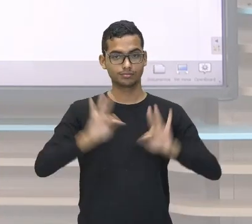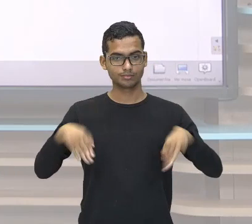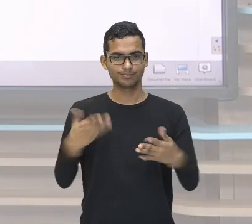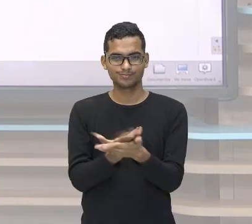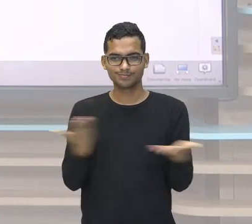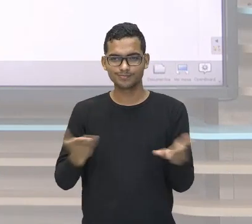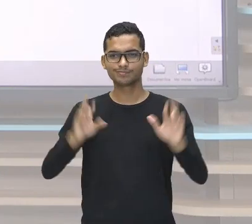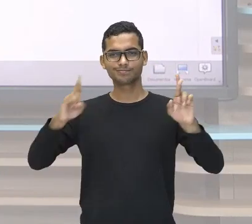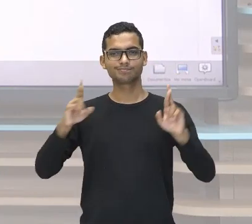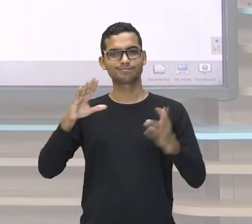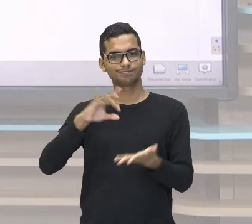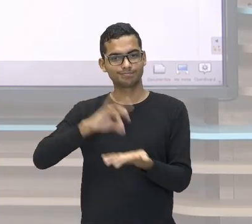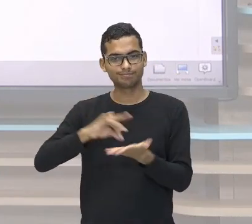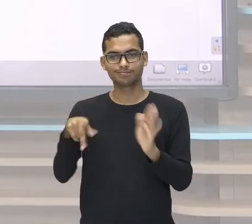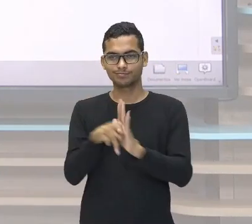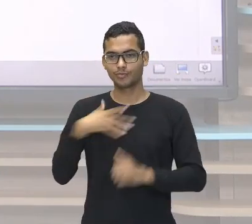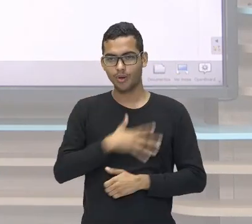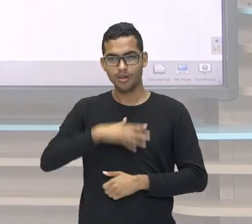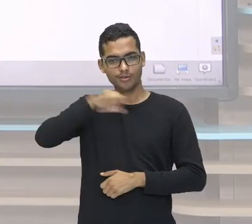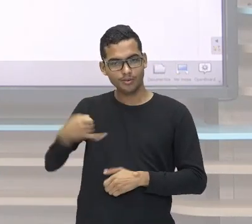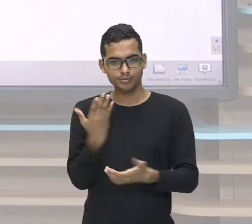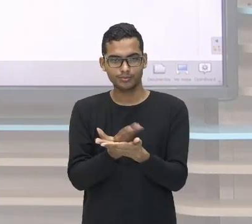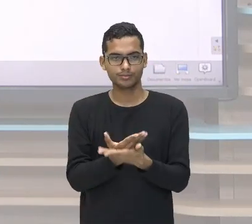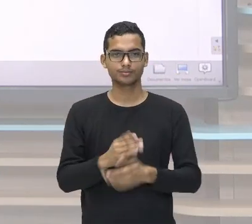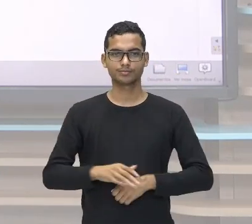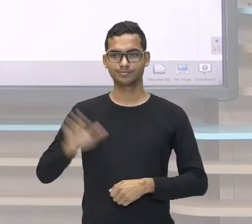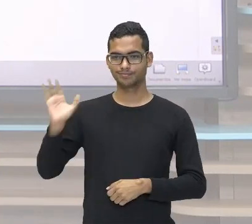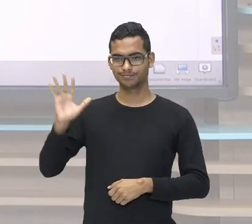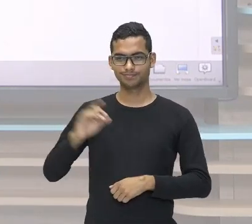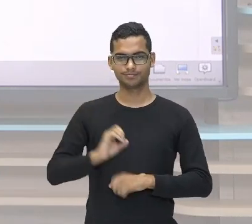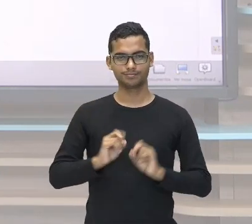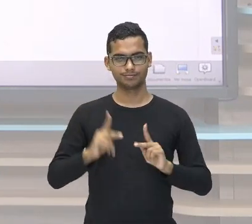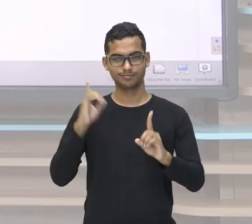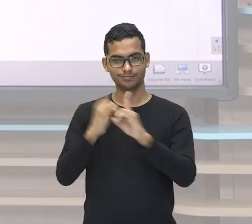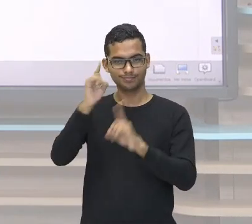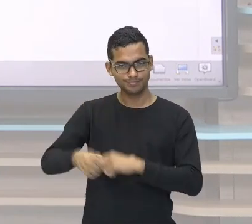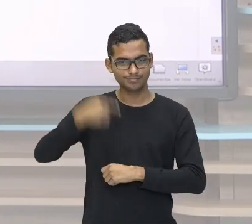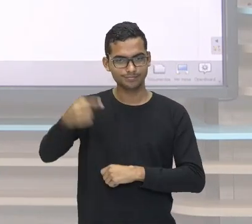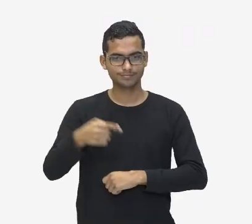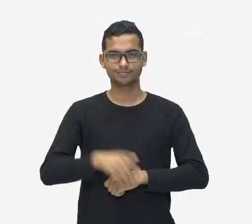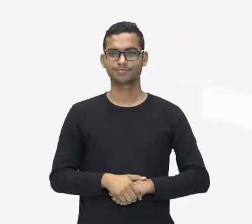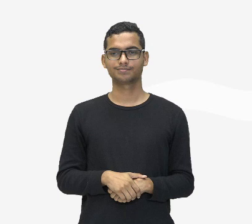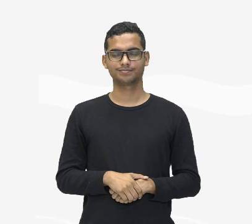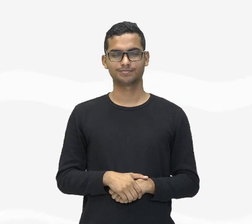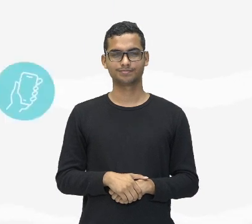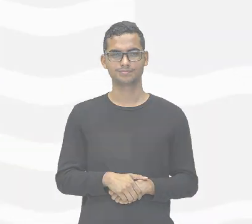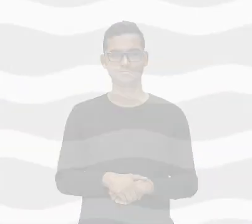aqui, espero que você tenha gostado e aproveitado, tá joia? A gente se vê numa próxima.